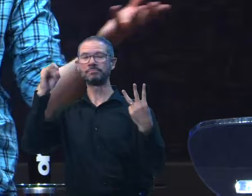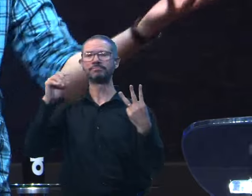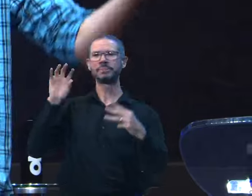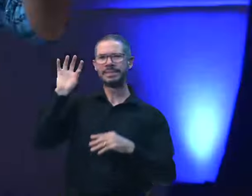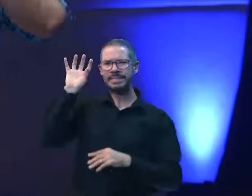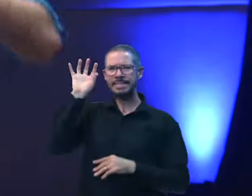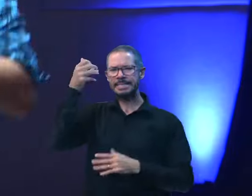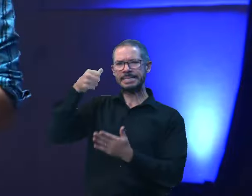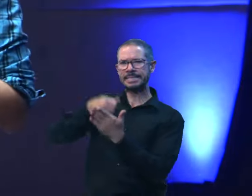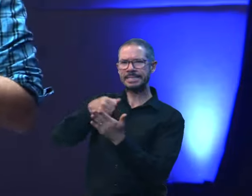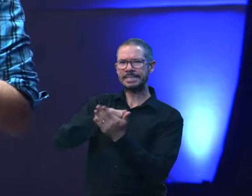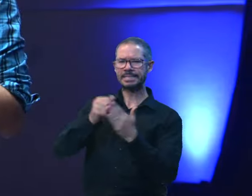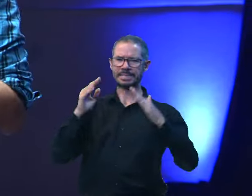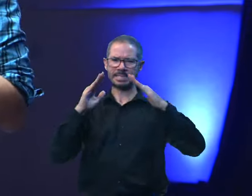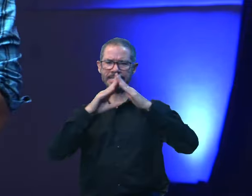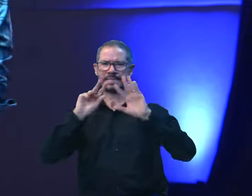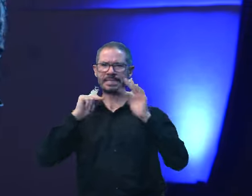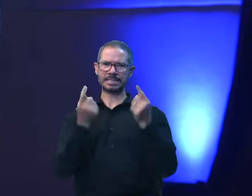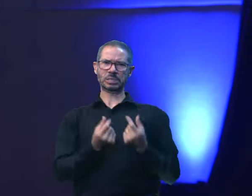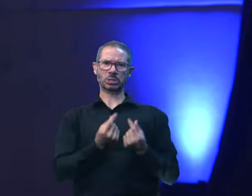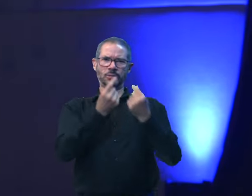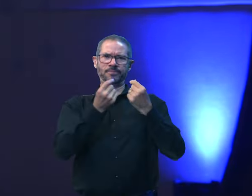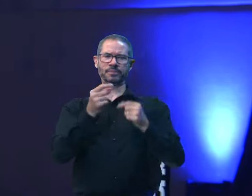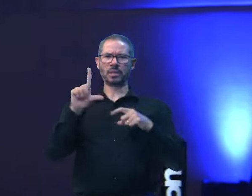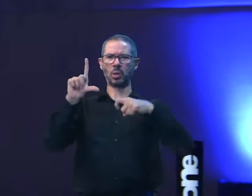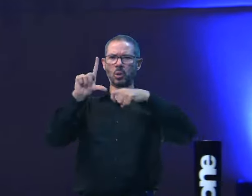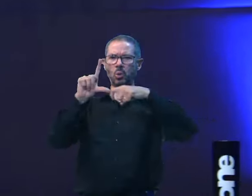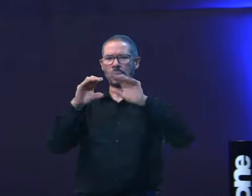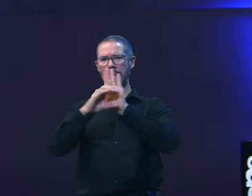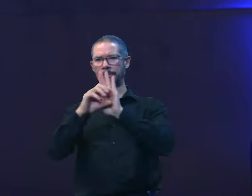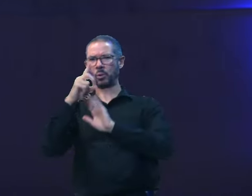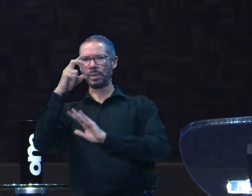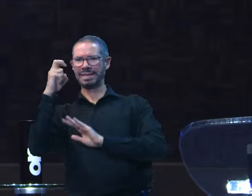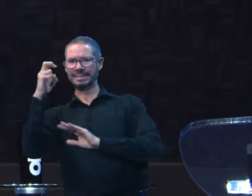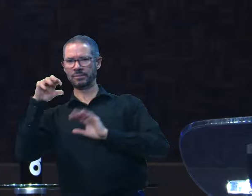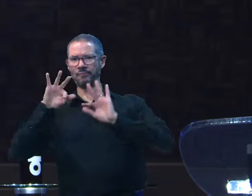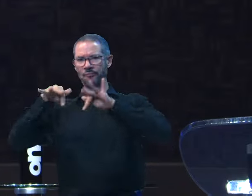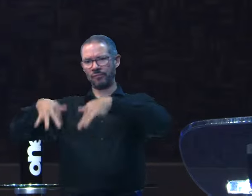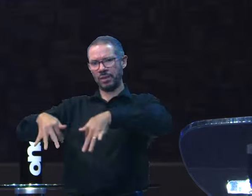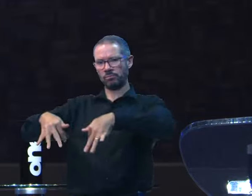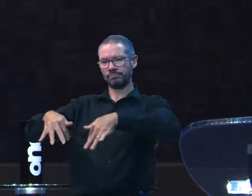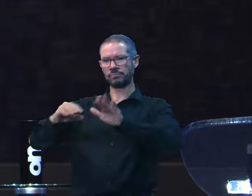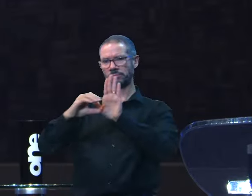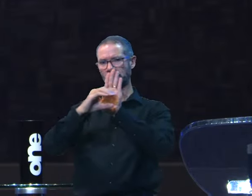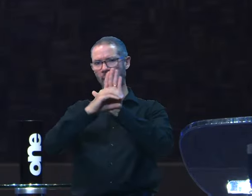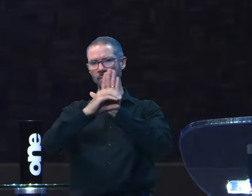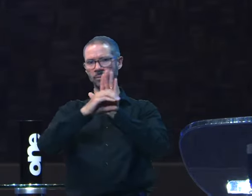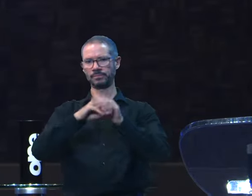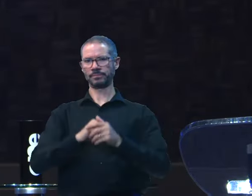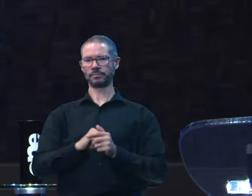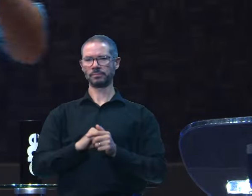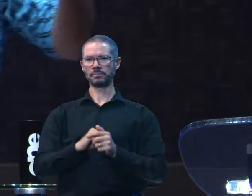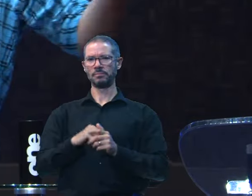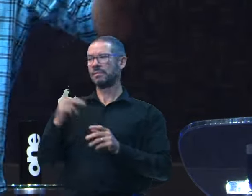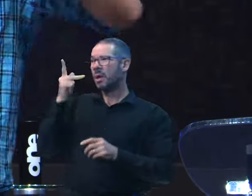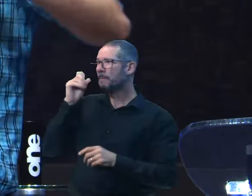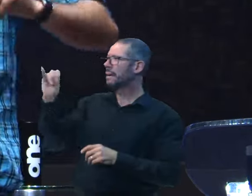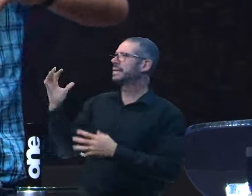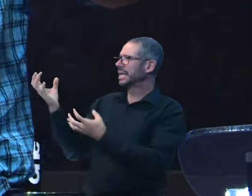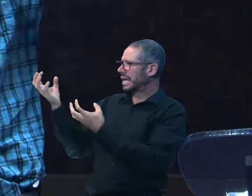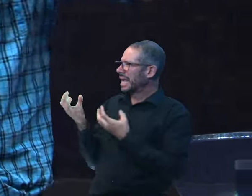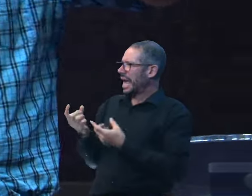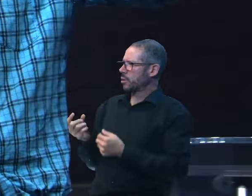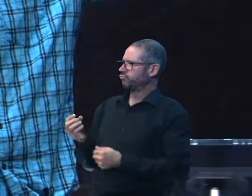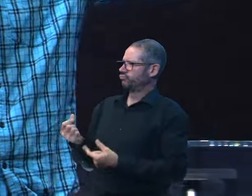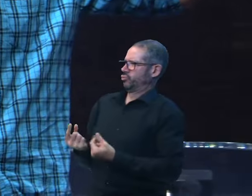decide sair de casa, pede a herança. Lucas 15 vai contar essa história, o final do capítulo. E ele fala: pai, eu quero a minha parte